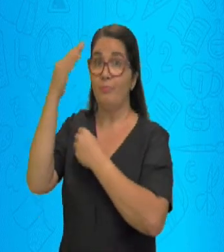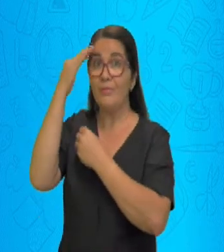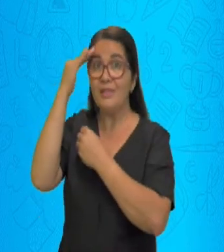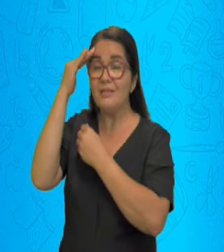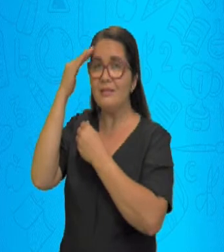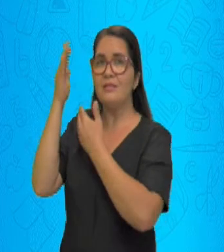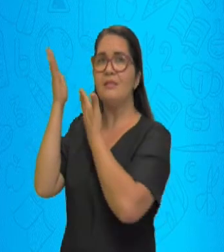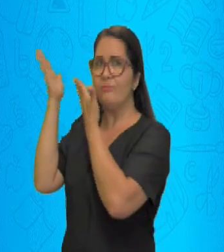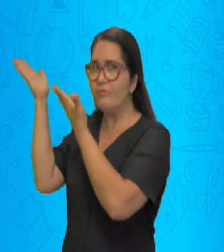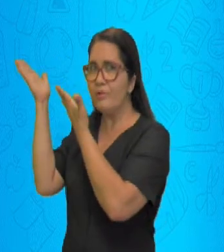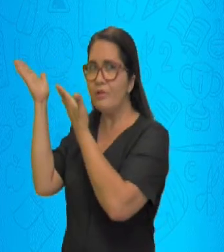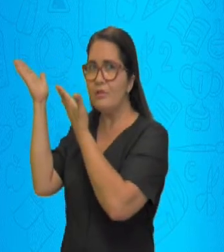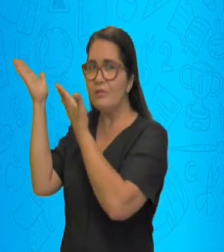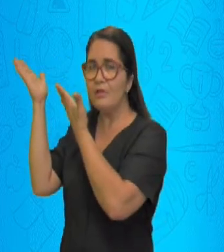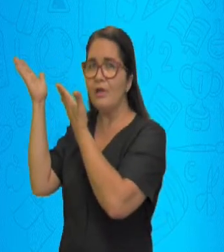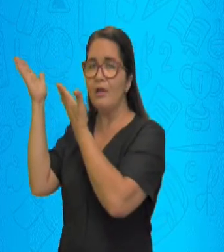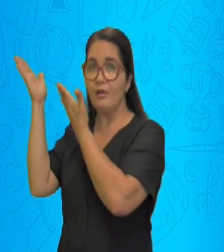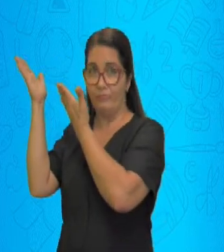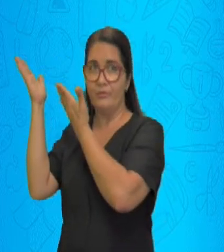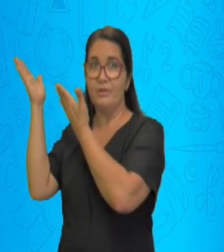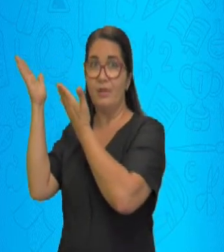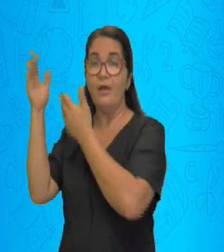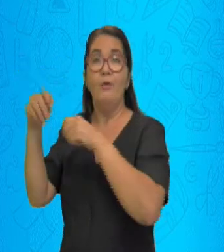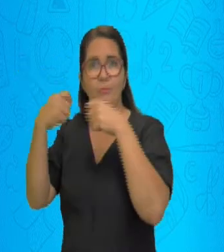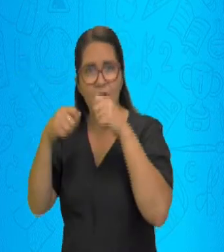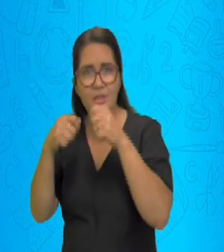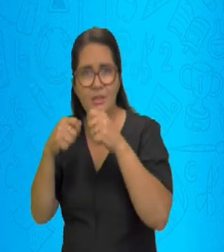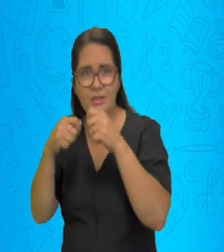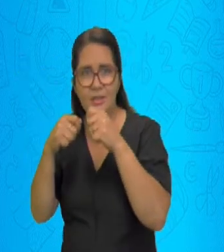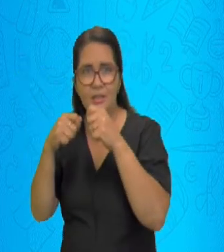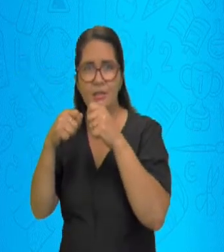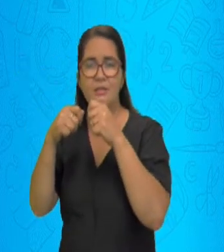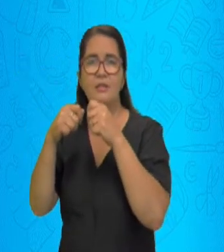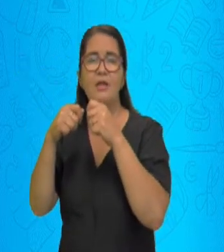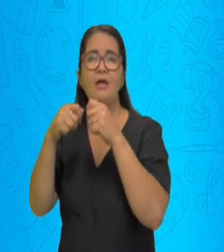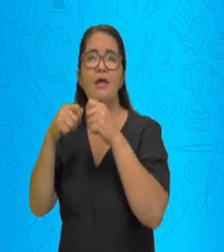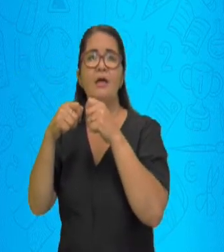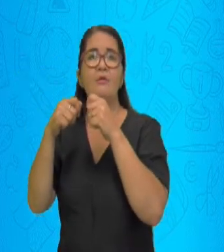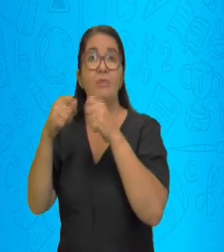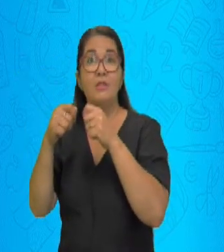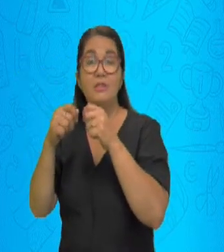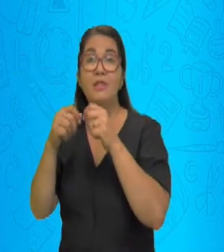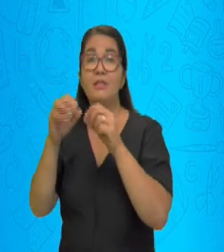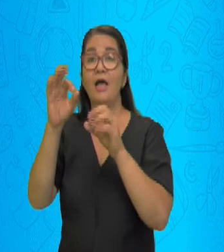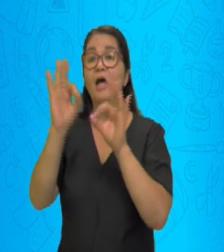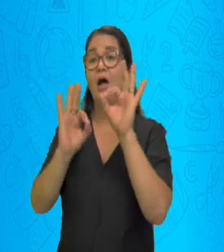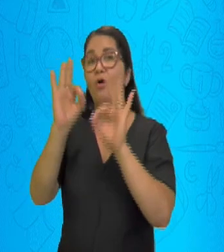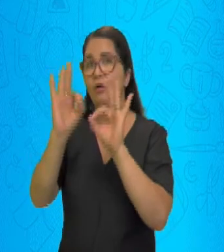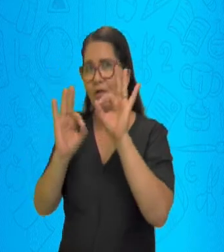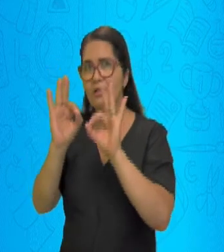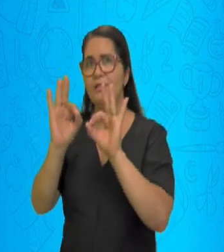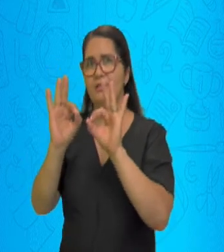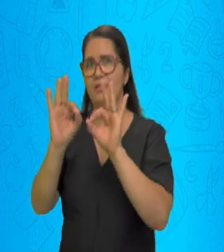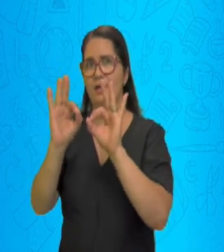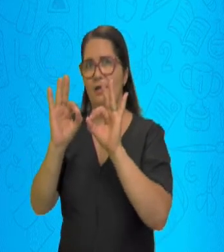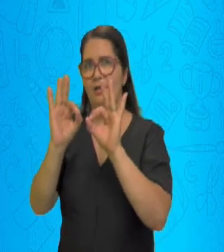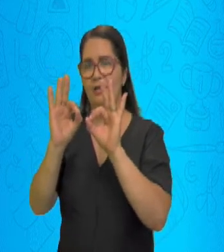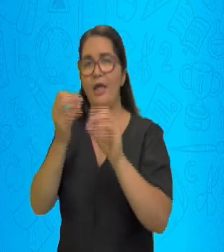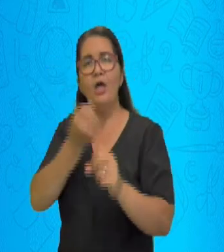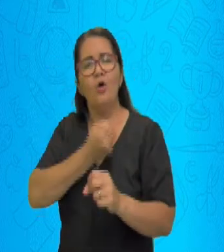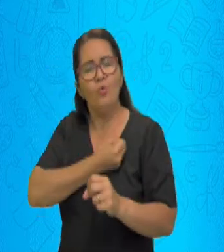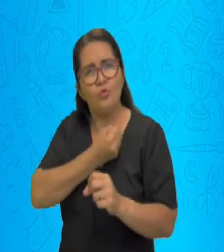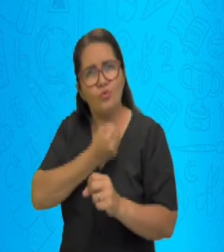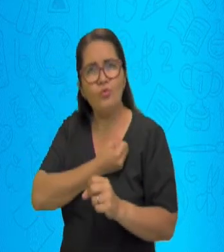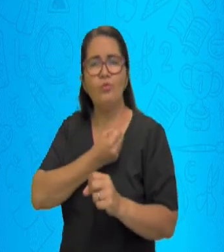Cada ordem no seu lugar. Eu não posso, por exemplo, colocar, se fosse 334, começar aqui o 4